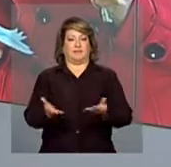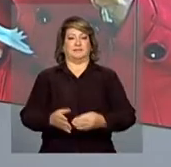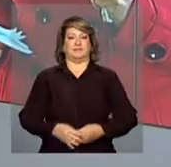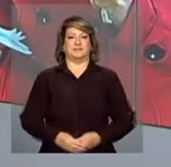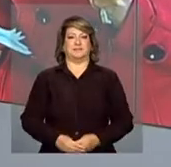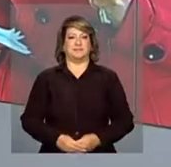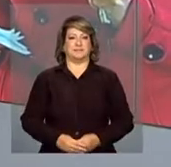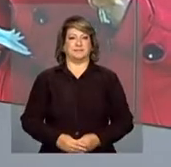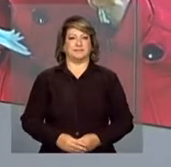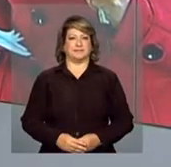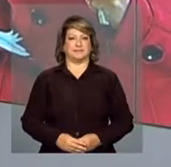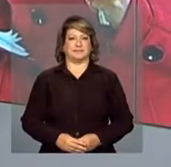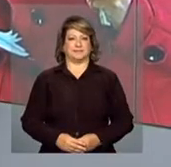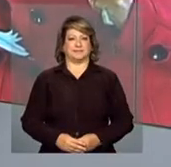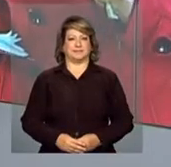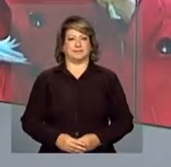Daniela.